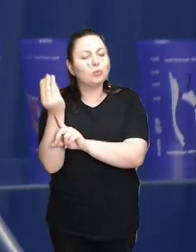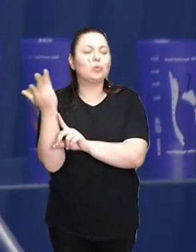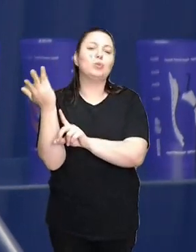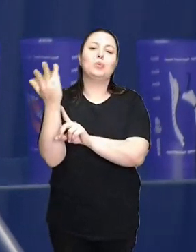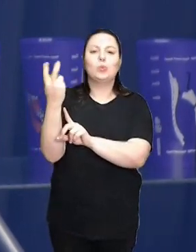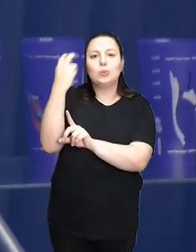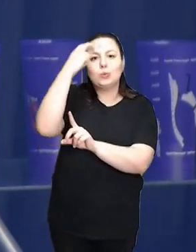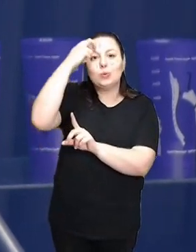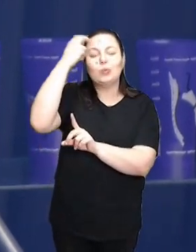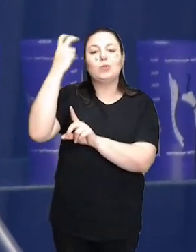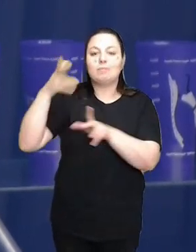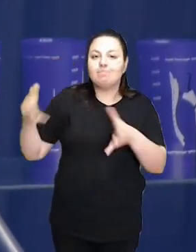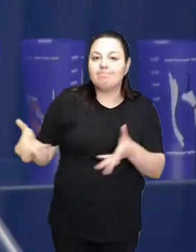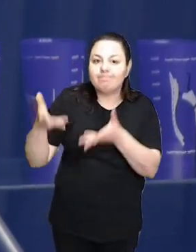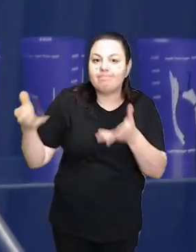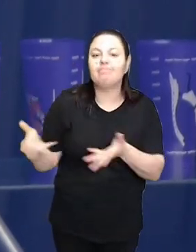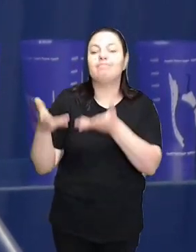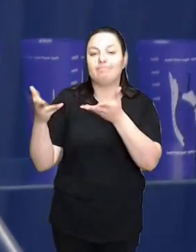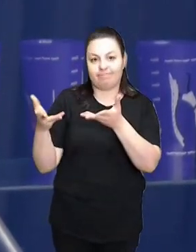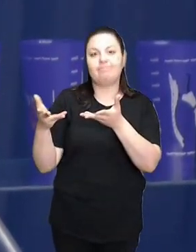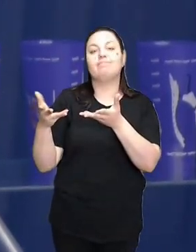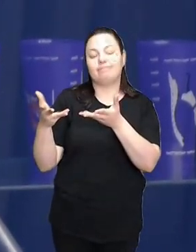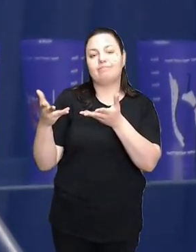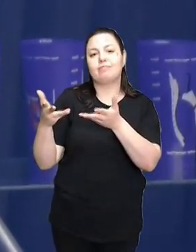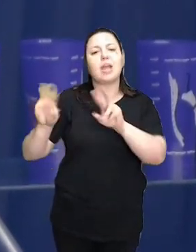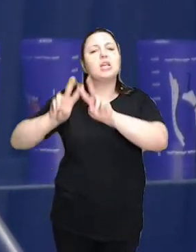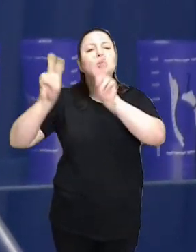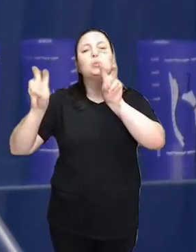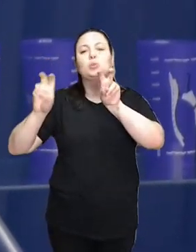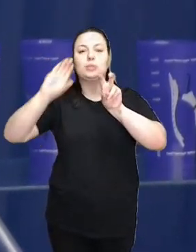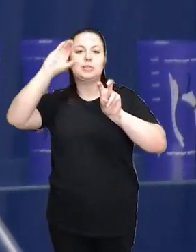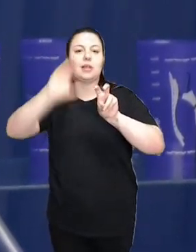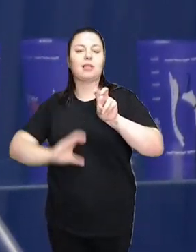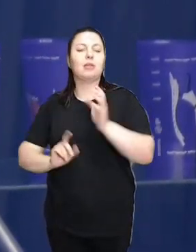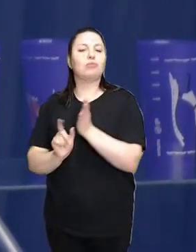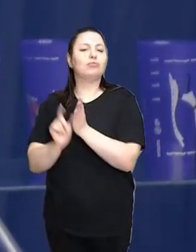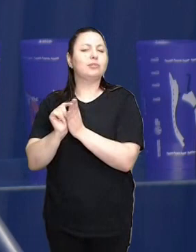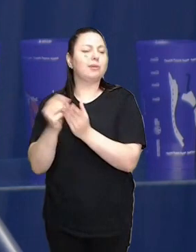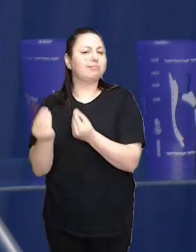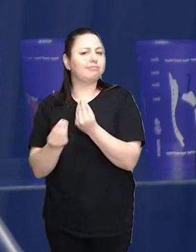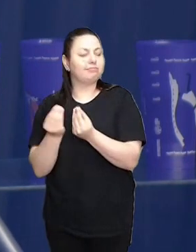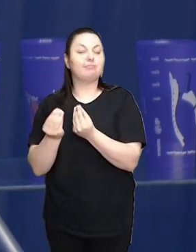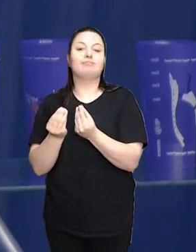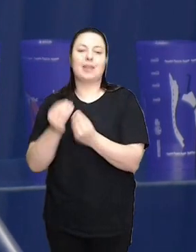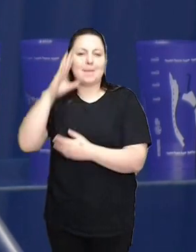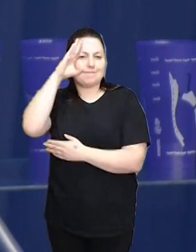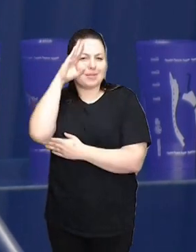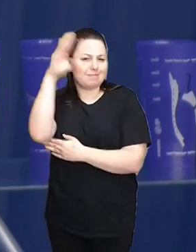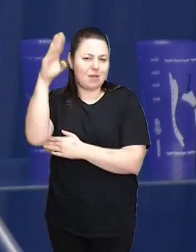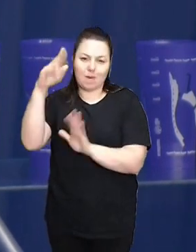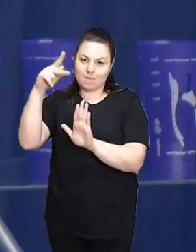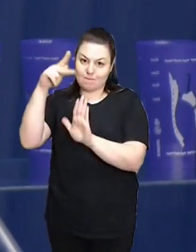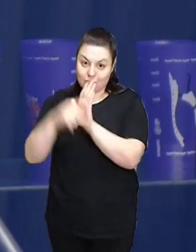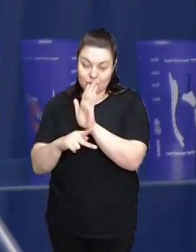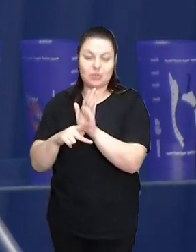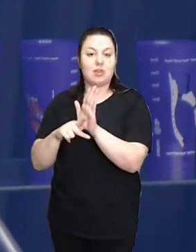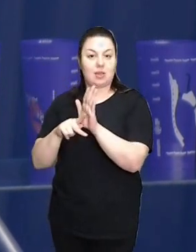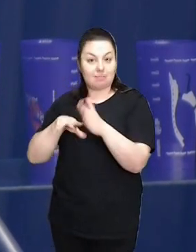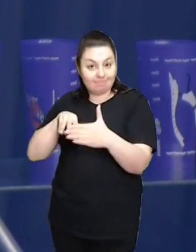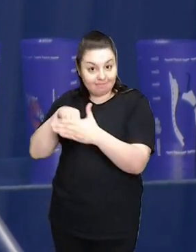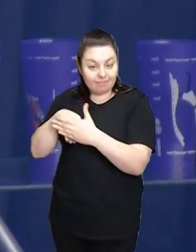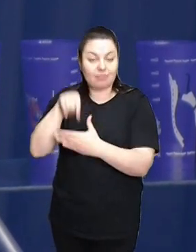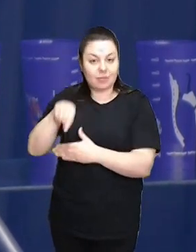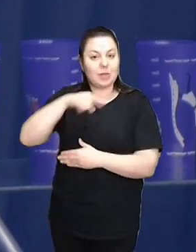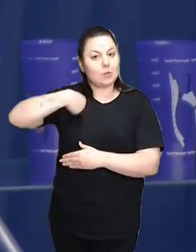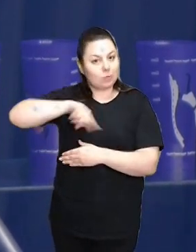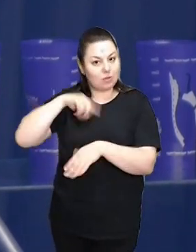desenvolvimento daquilo que nós chamamos de cidadão digital. Um dos projetos principais que nós temos desenvolvendo no Instituto START, ele foca a